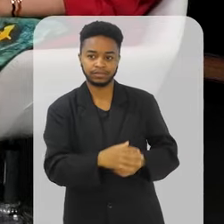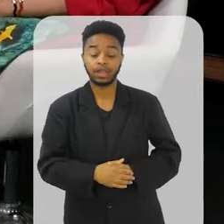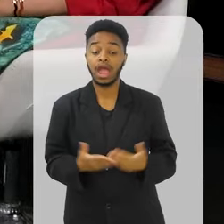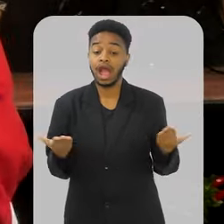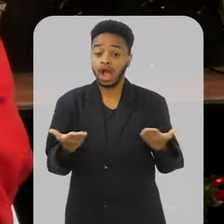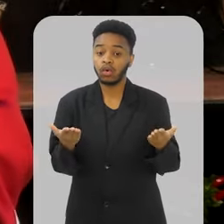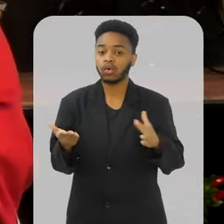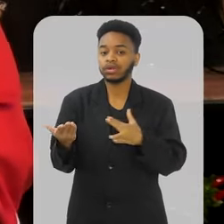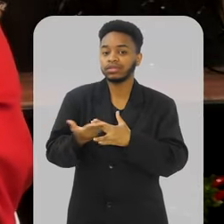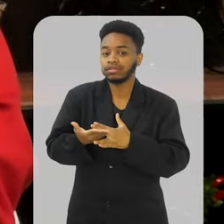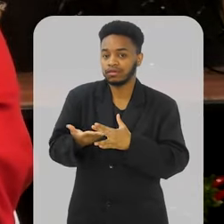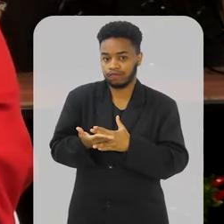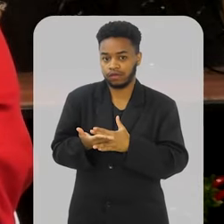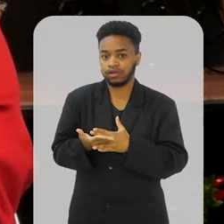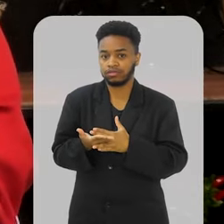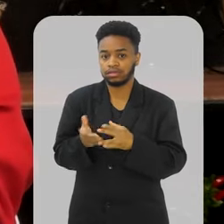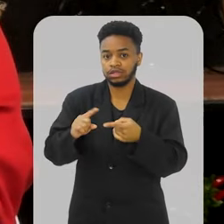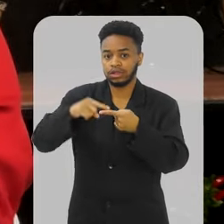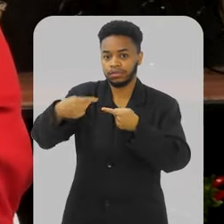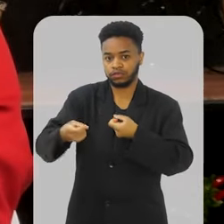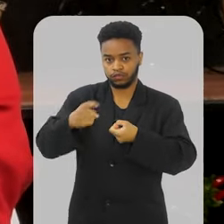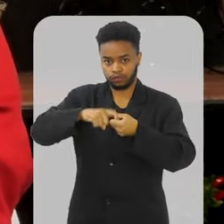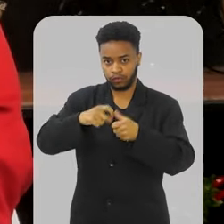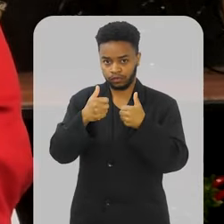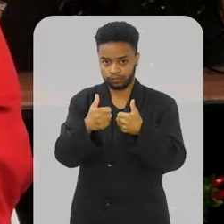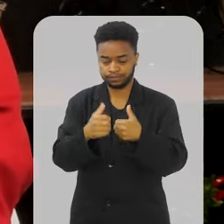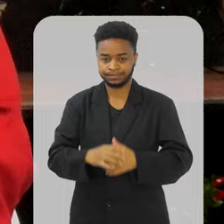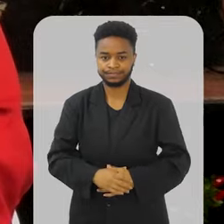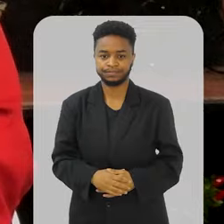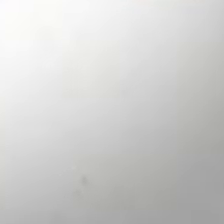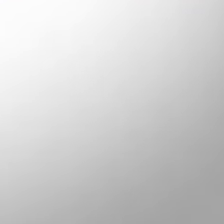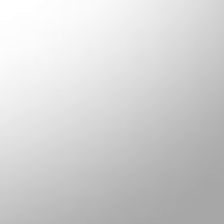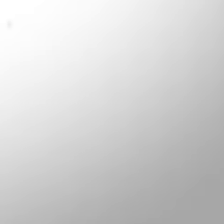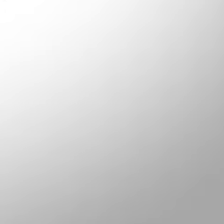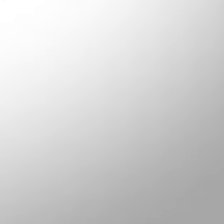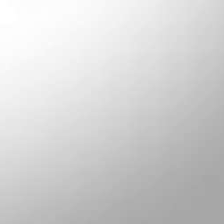nós vamos no intervalo voltamos